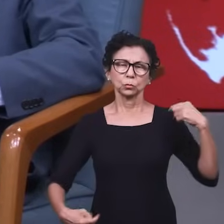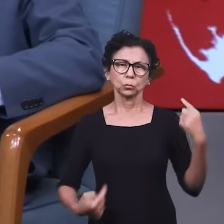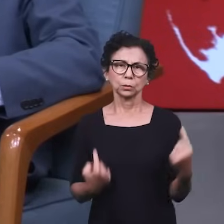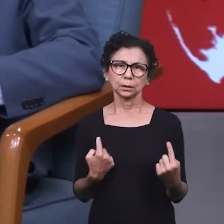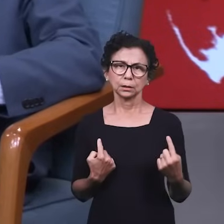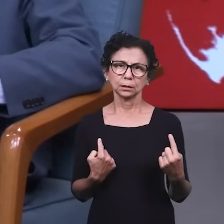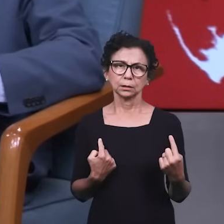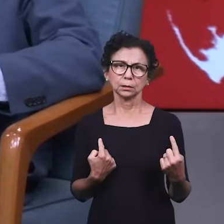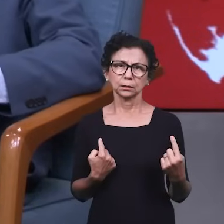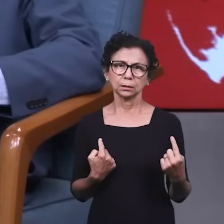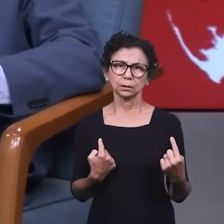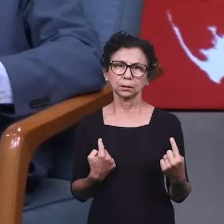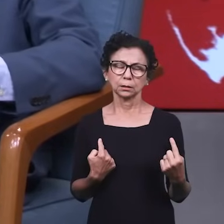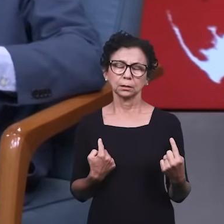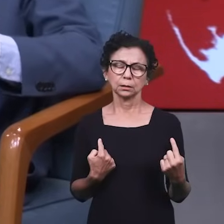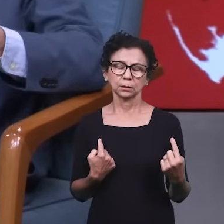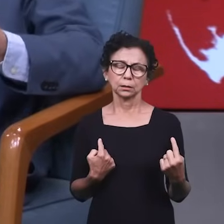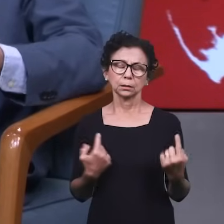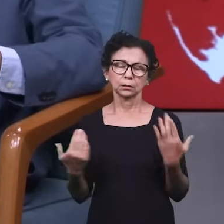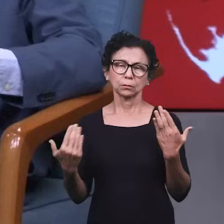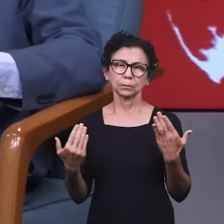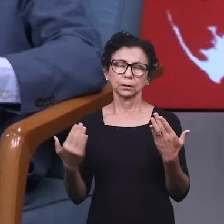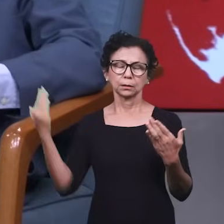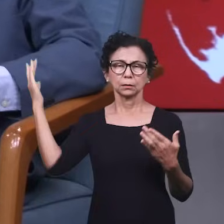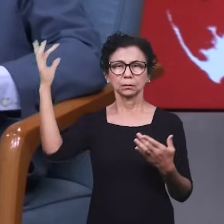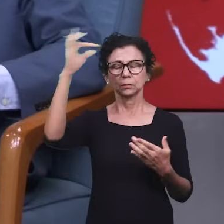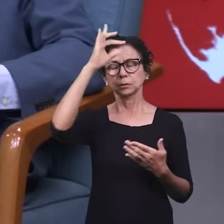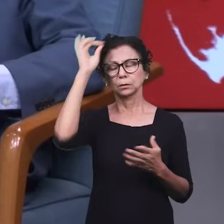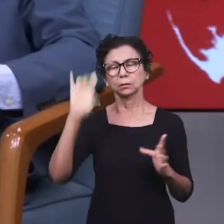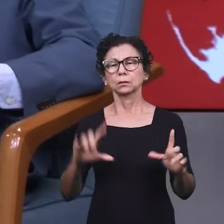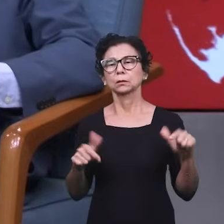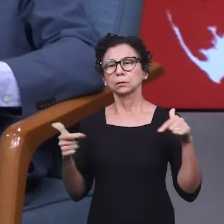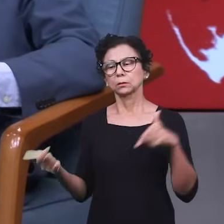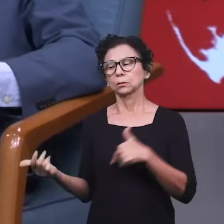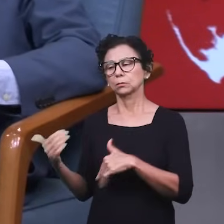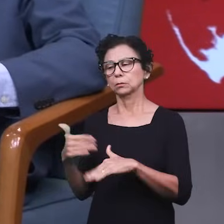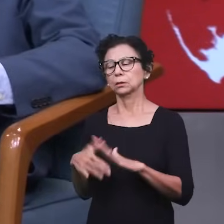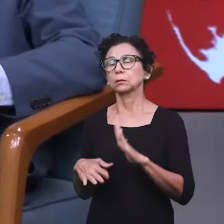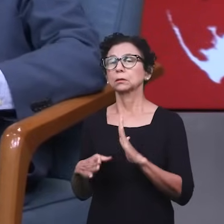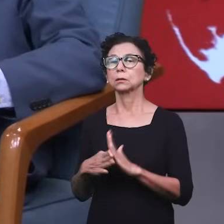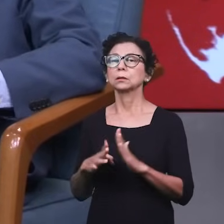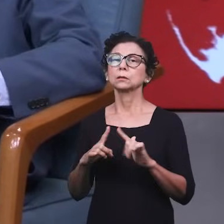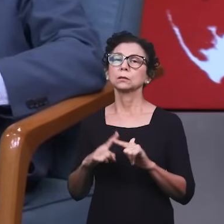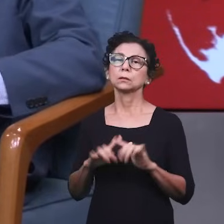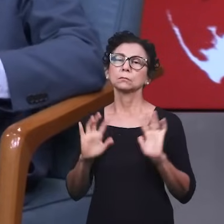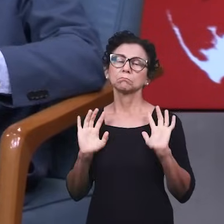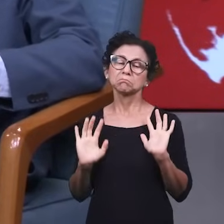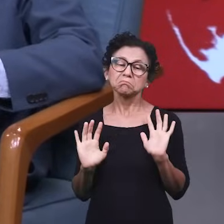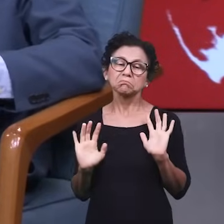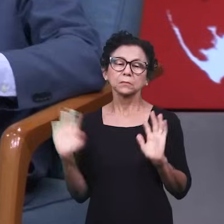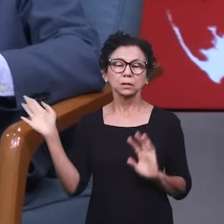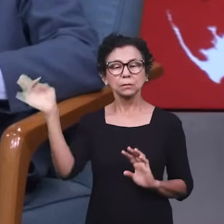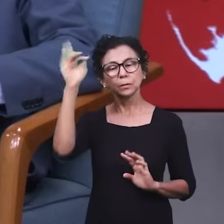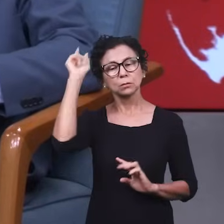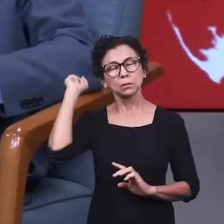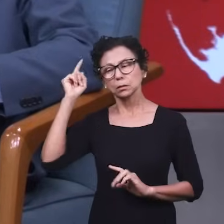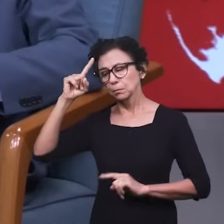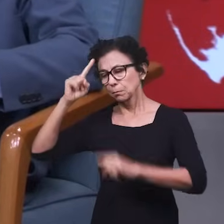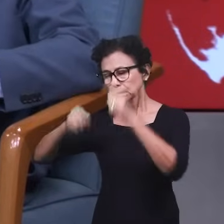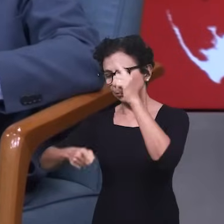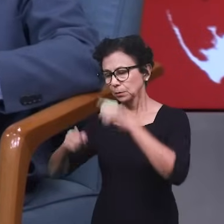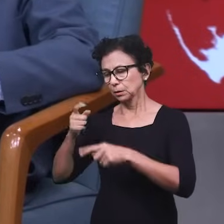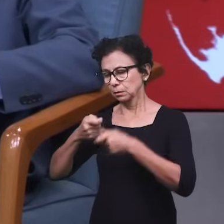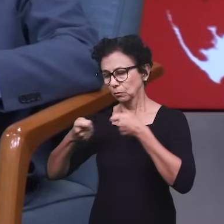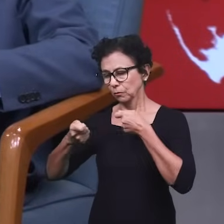corpo, esse sangue que significa o Espírito Santo, esteja operando dentro desse corpo. Assim,